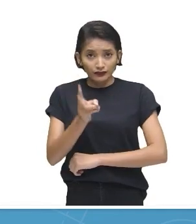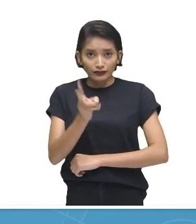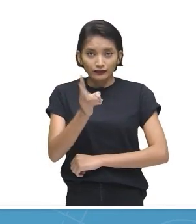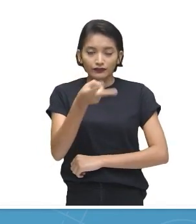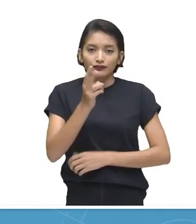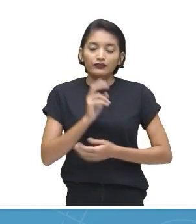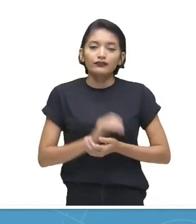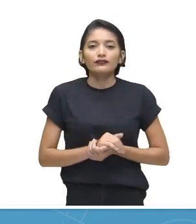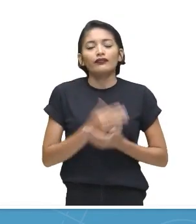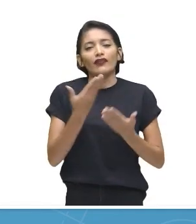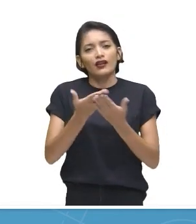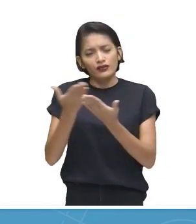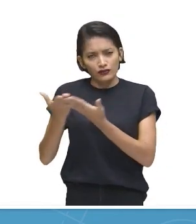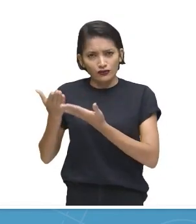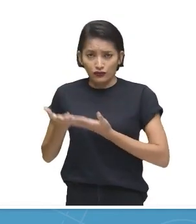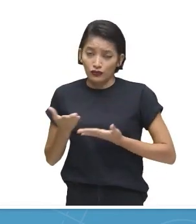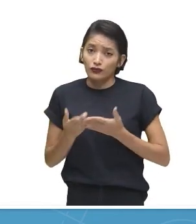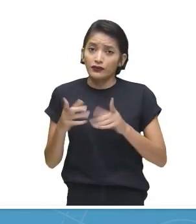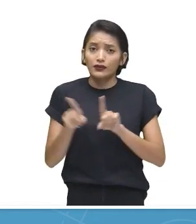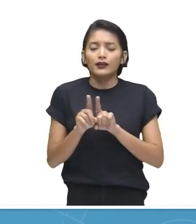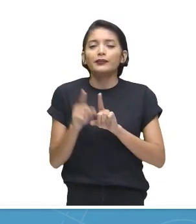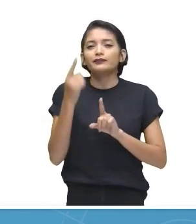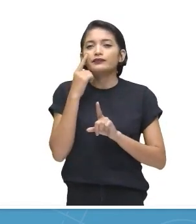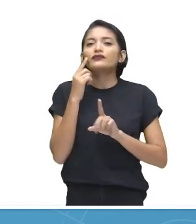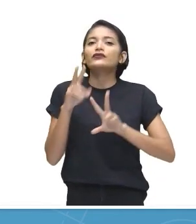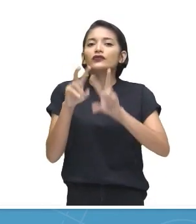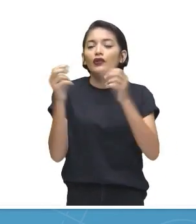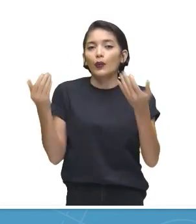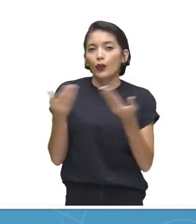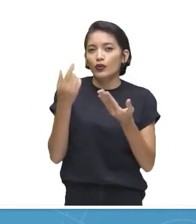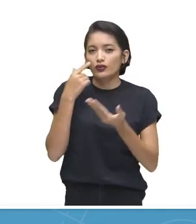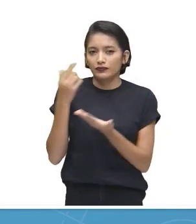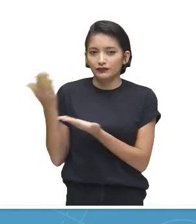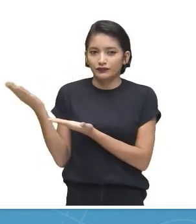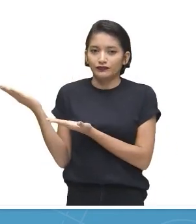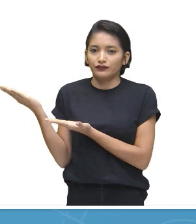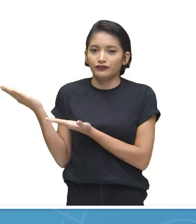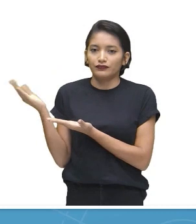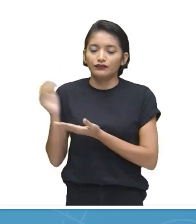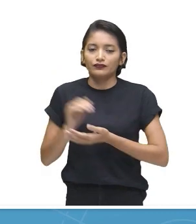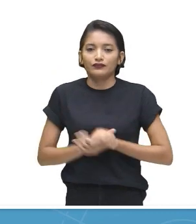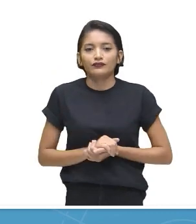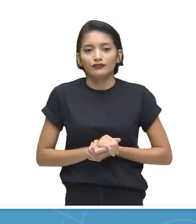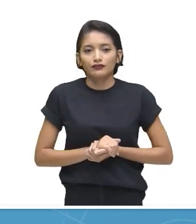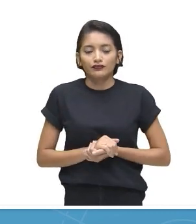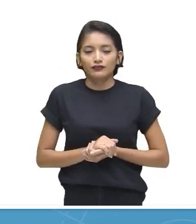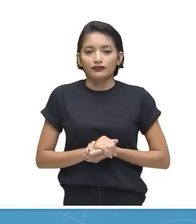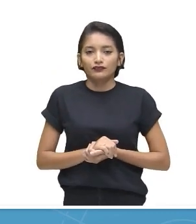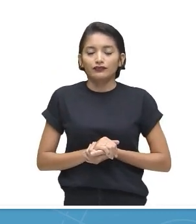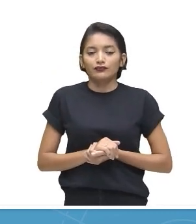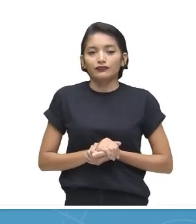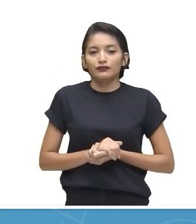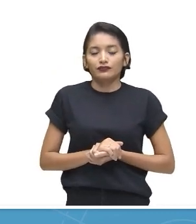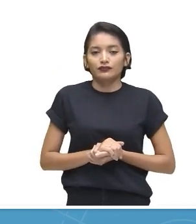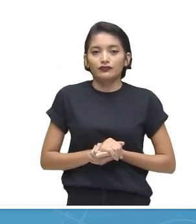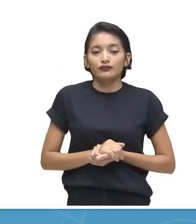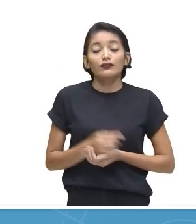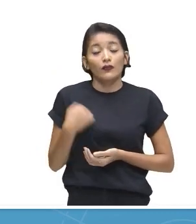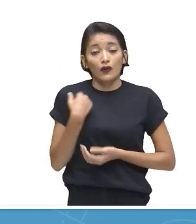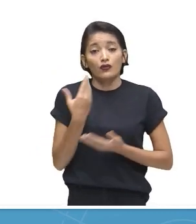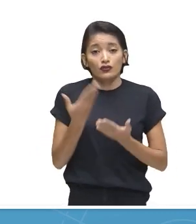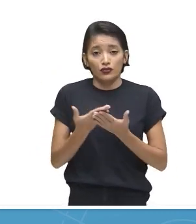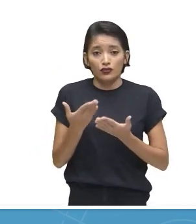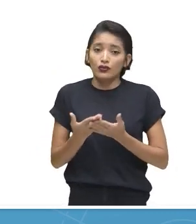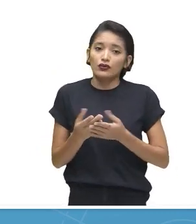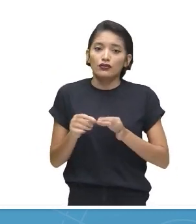nossos estudos, né? Vamos ver qual é o conteúdo da nossa aula de hoje, então? Nossa aula 78, nós vamos estudar, né,